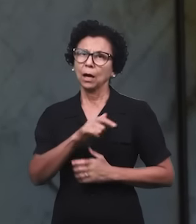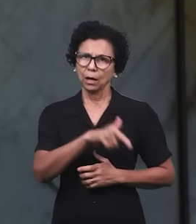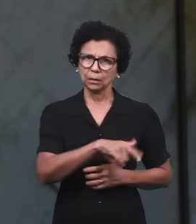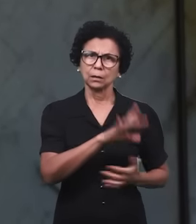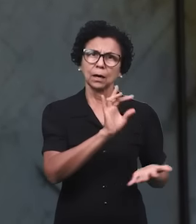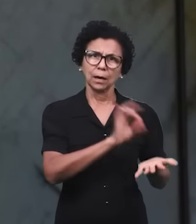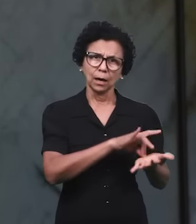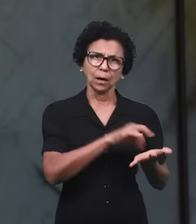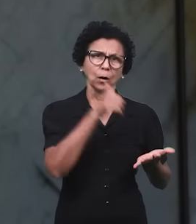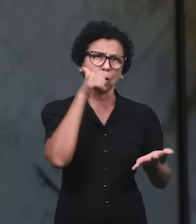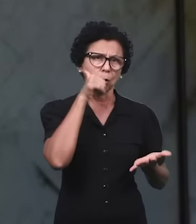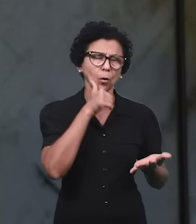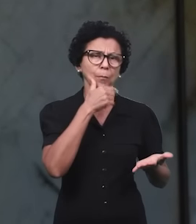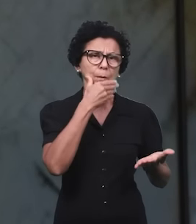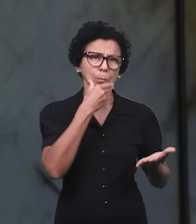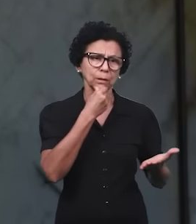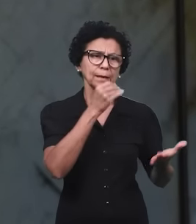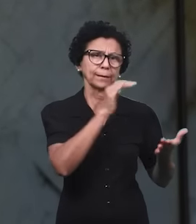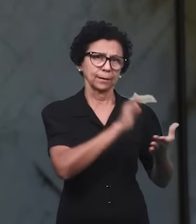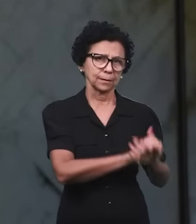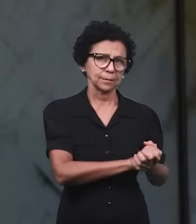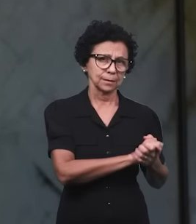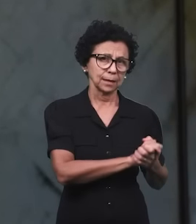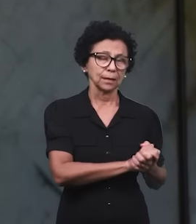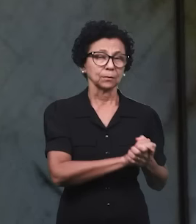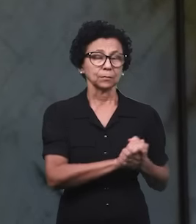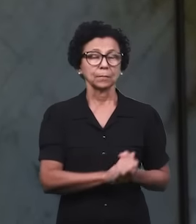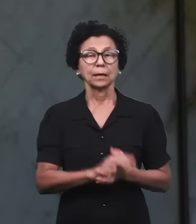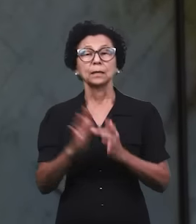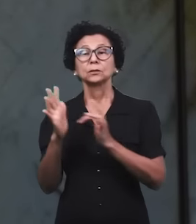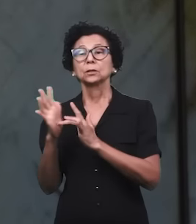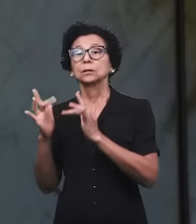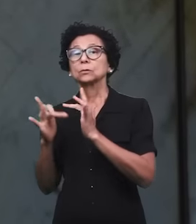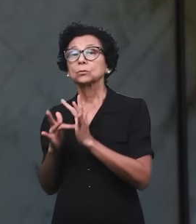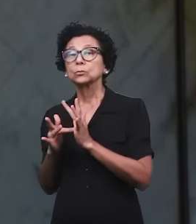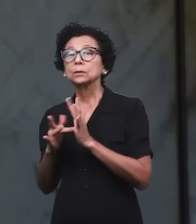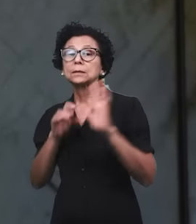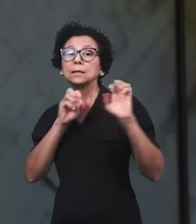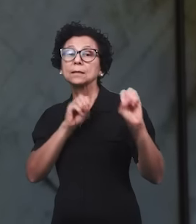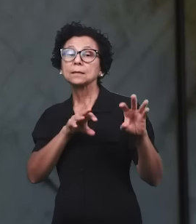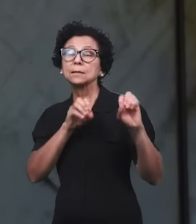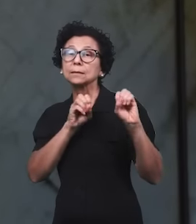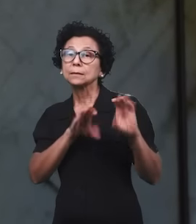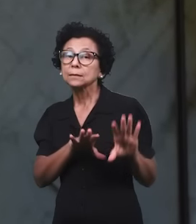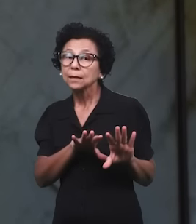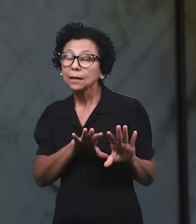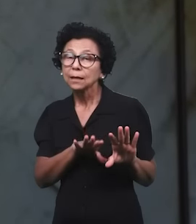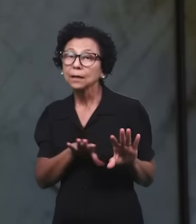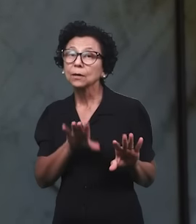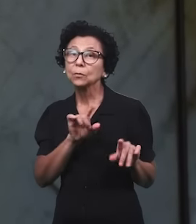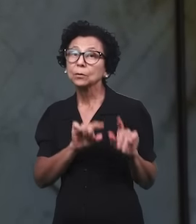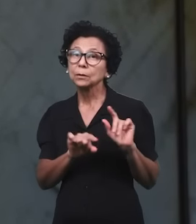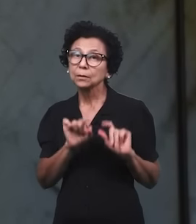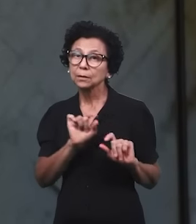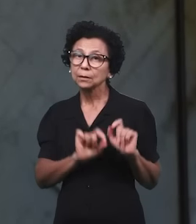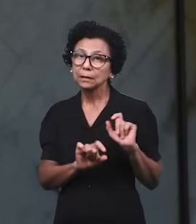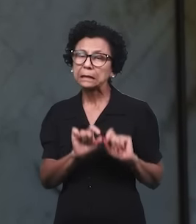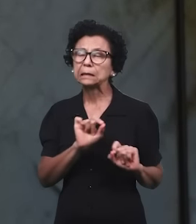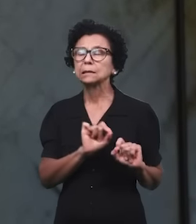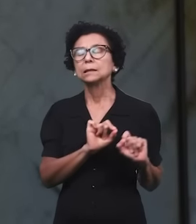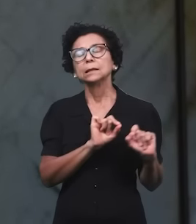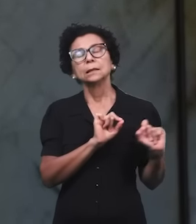um homem e uma mulher. Mas o que Jesus queria ensinar é que no meio, durante, ao longo da